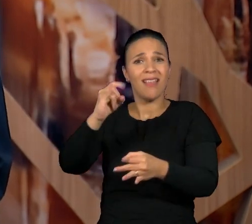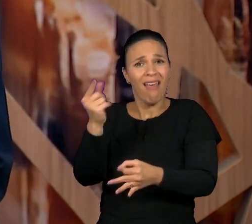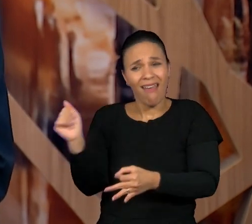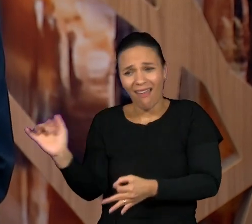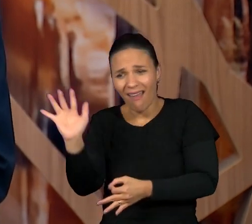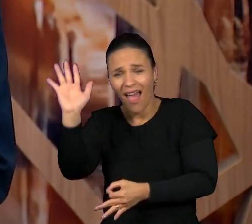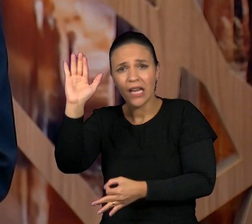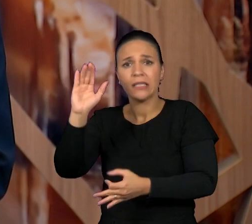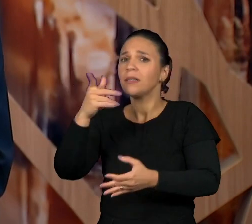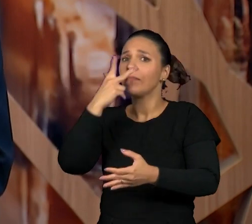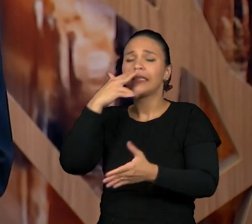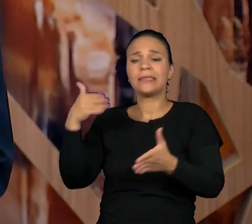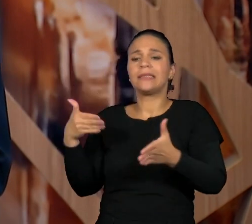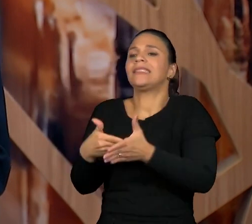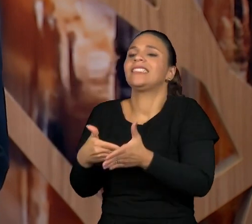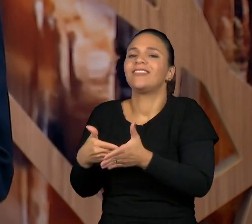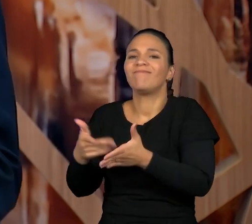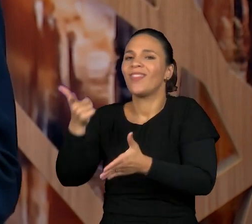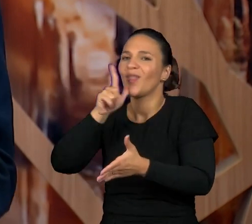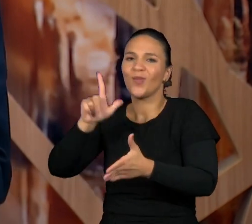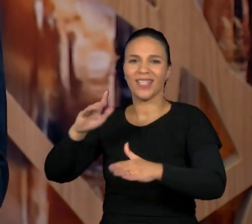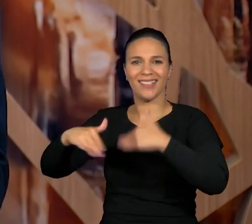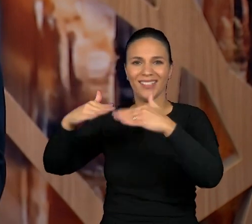sentido, o desenvolvimento dele